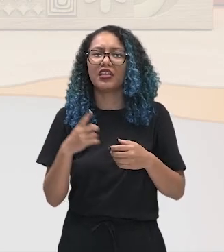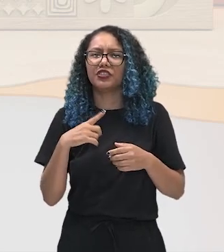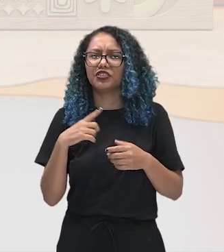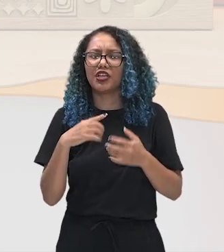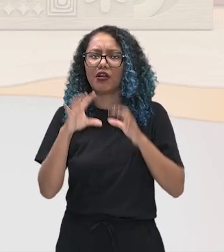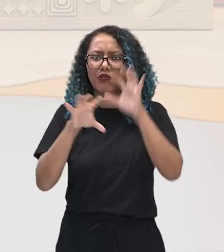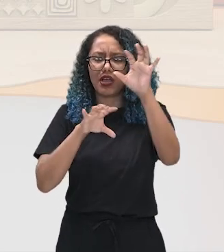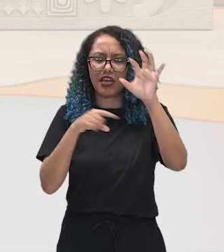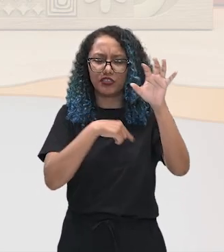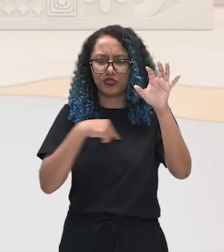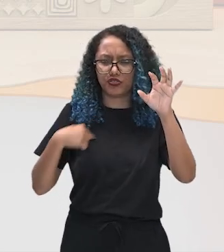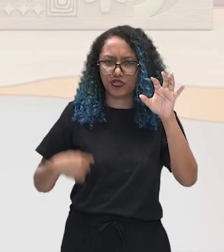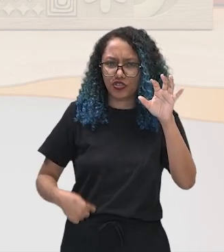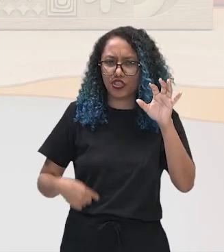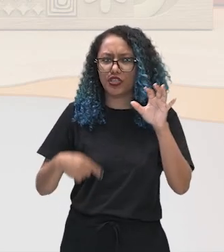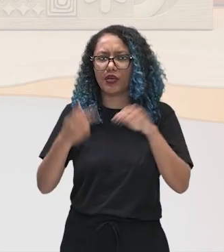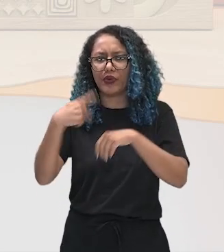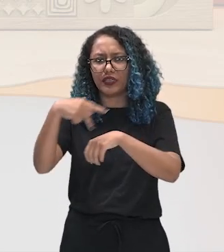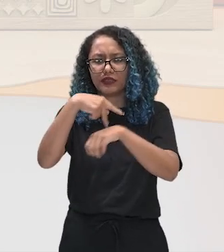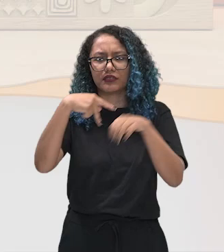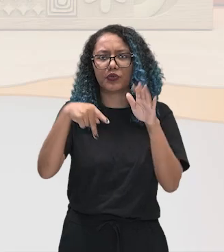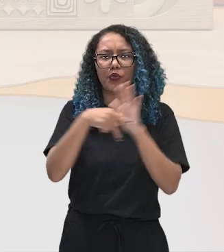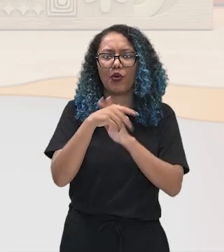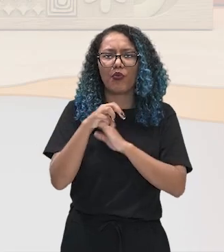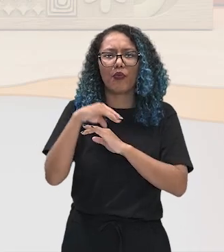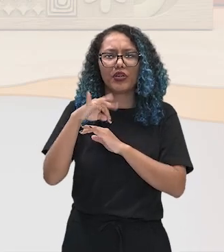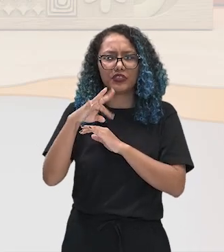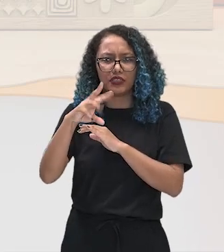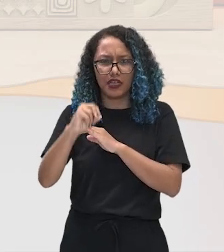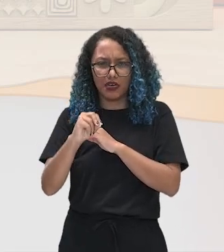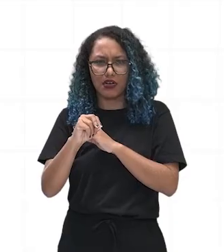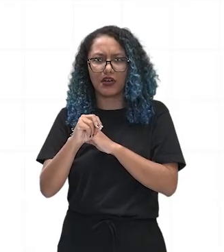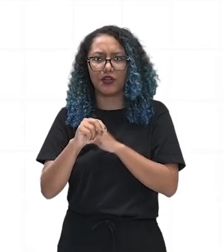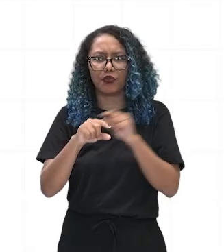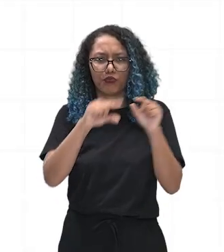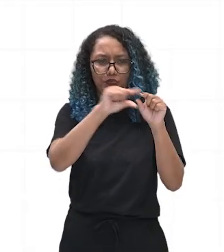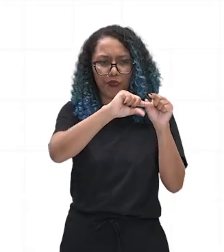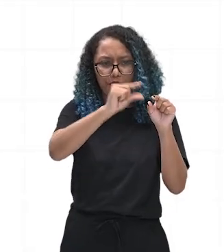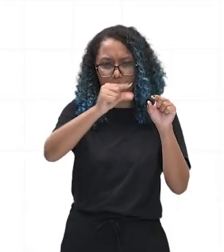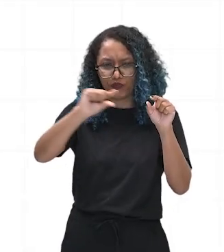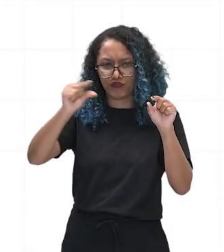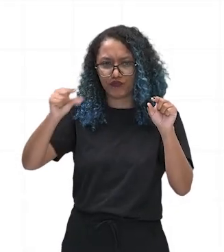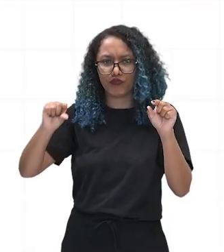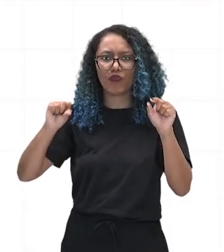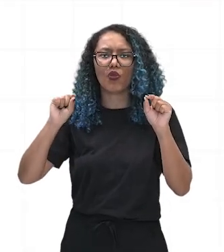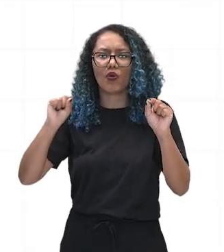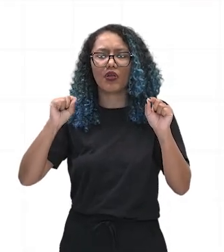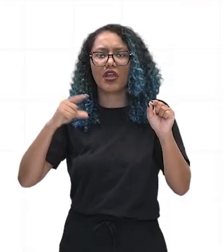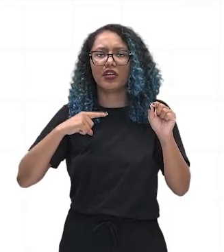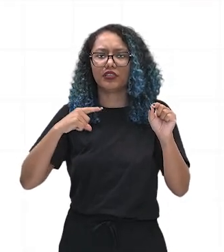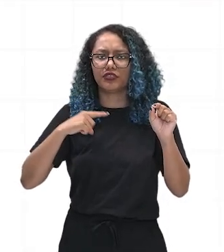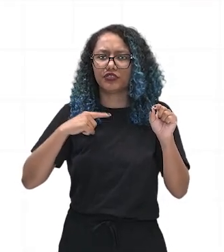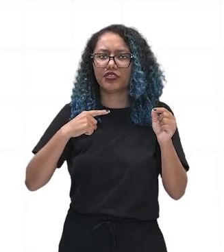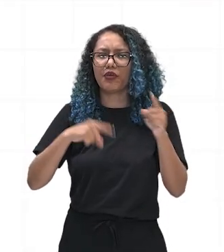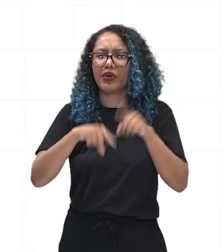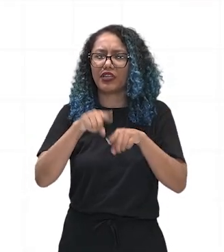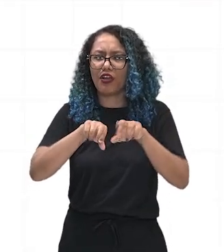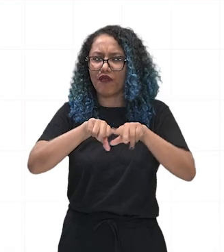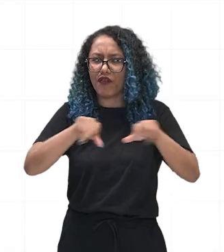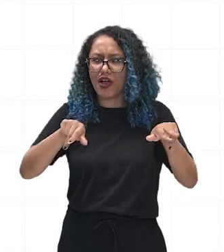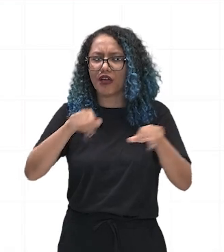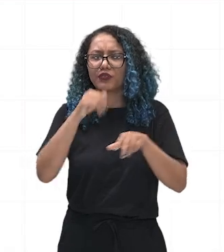e países do Mediterrâneo. Nessa estrada, as pessoas trocavam coisas legais, como